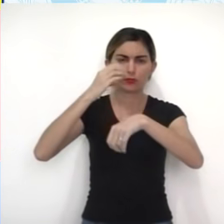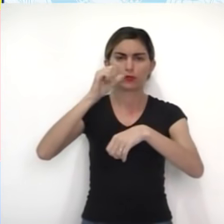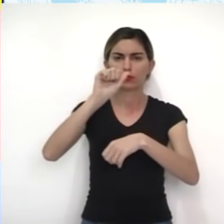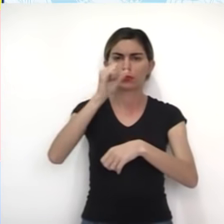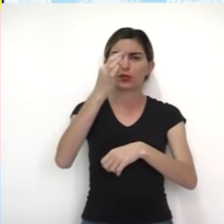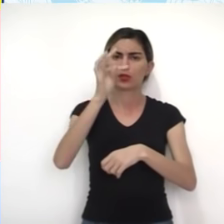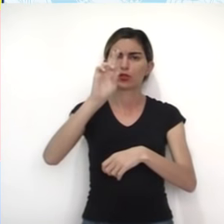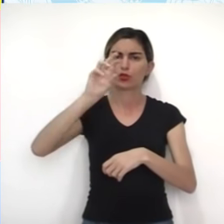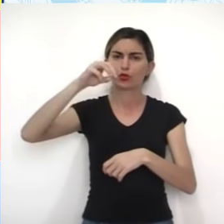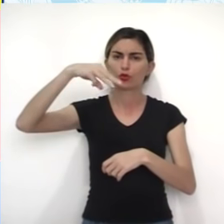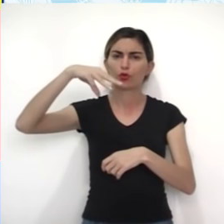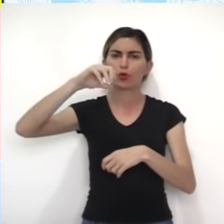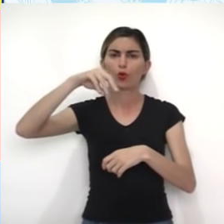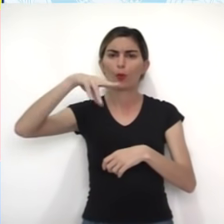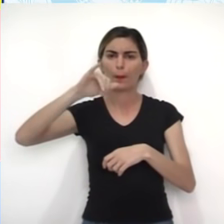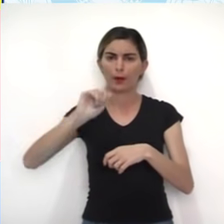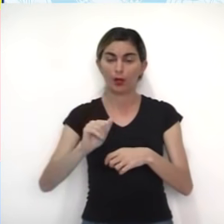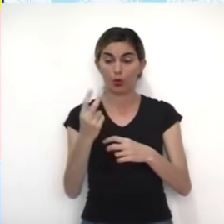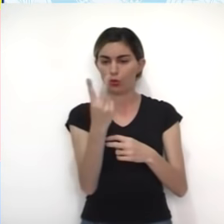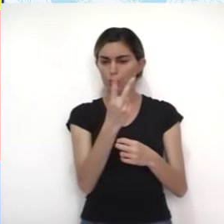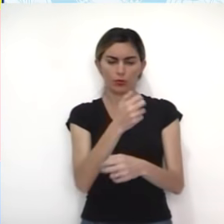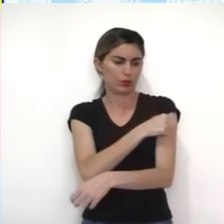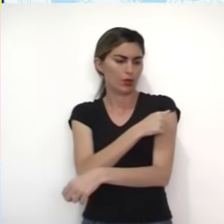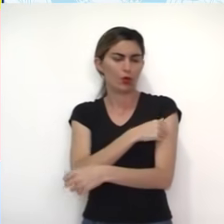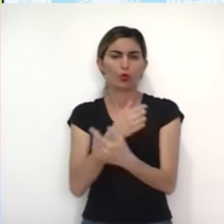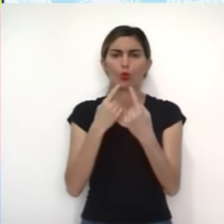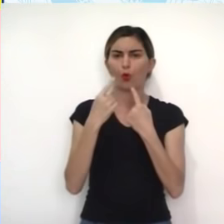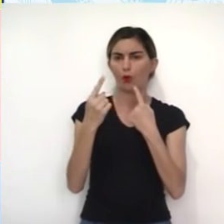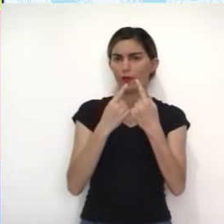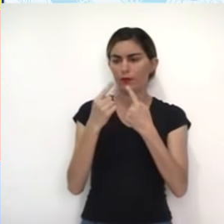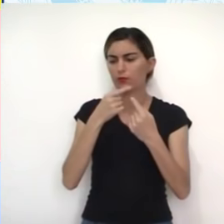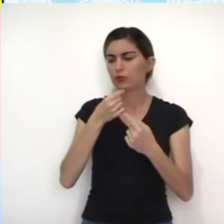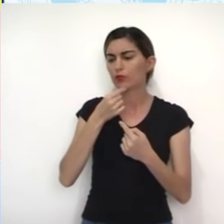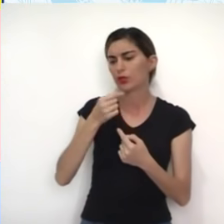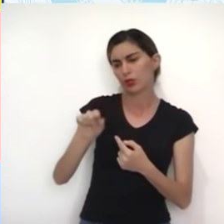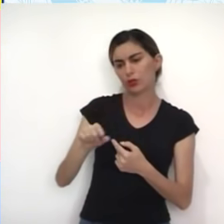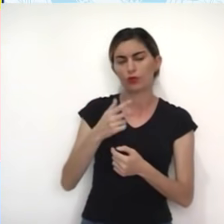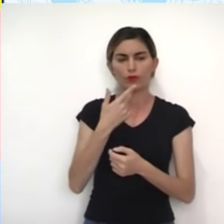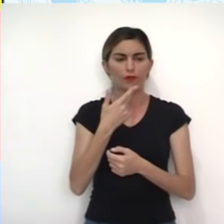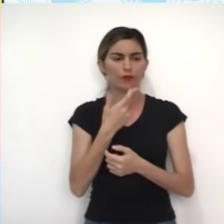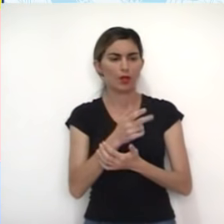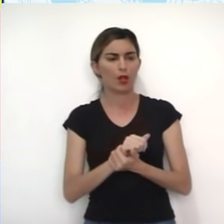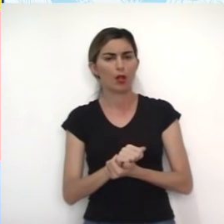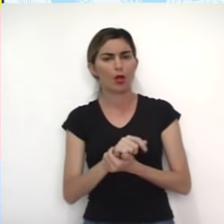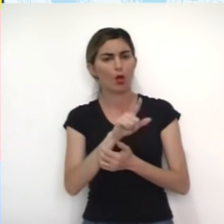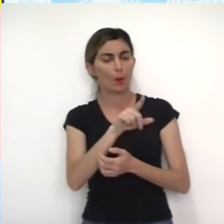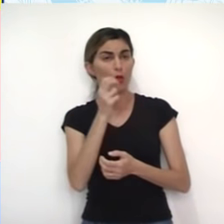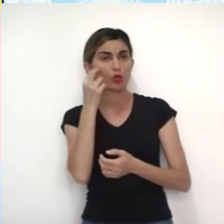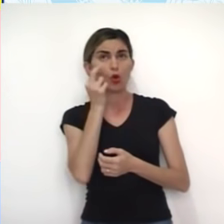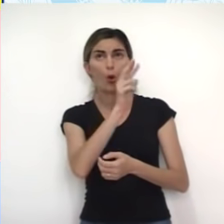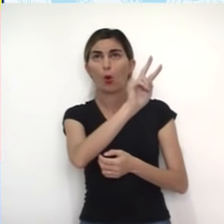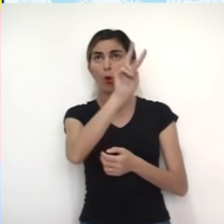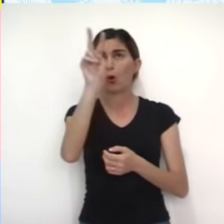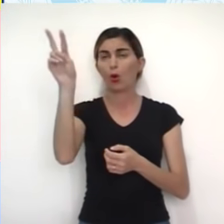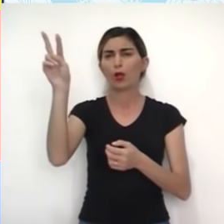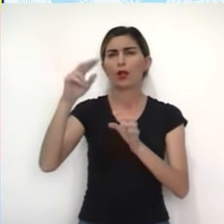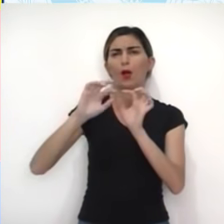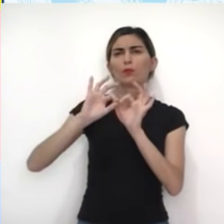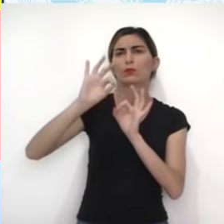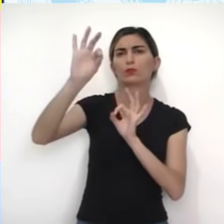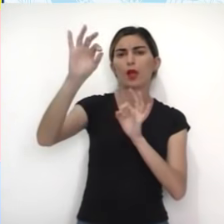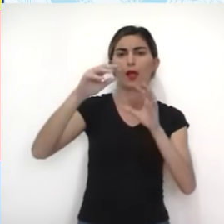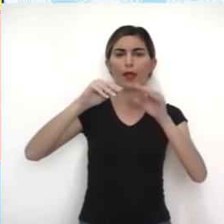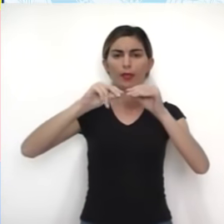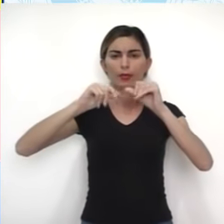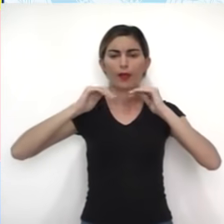então nós vamos lá tirem aí duas estudantes conversando com o menino e o menino diz basta olhar